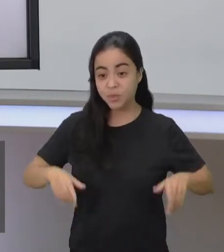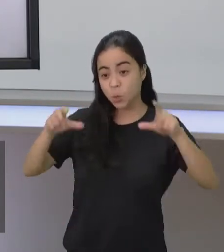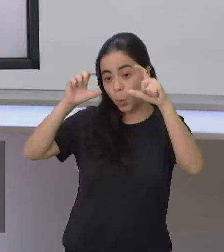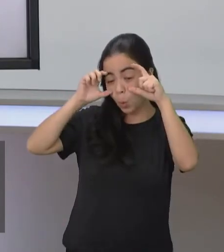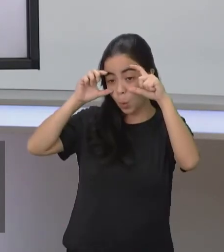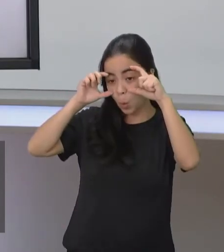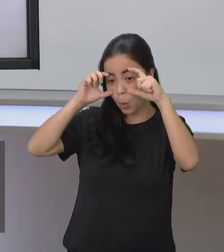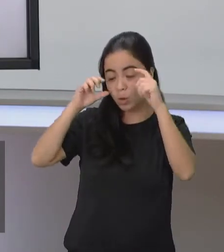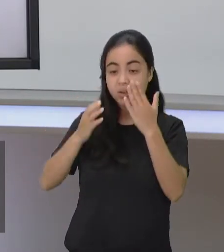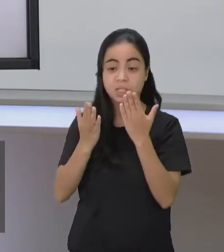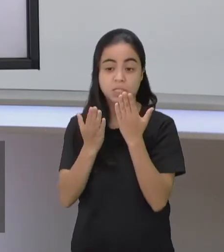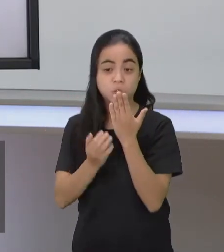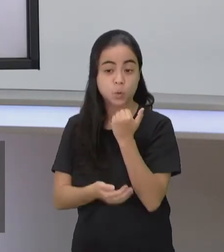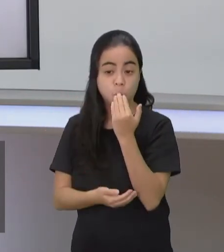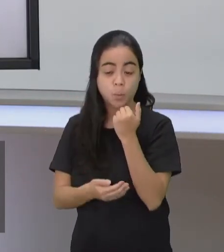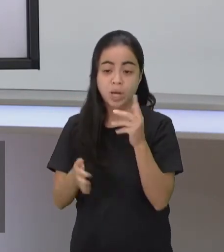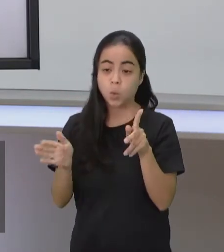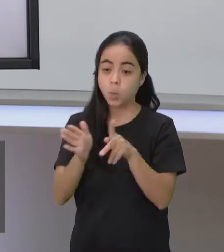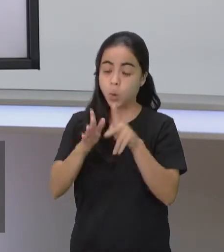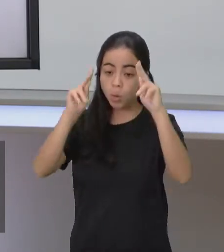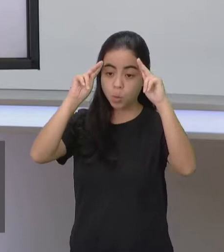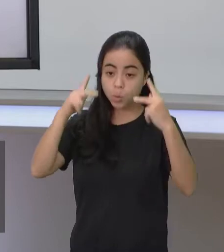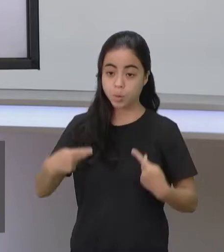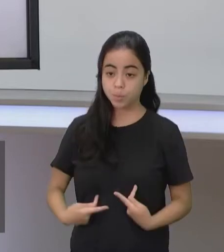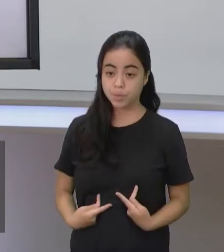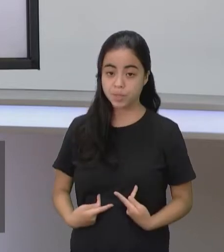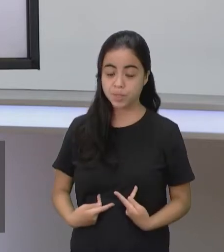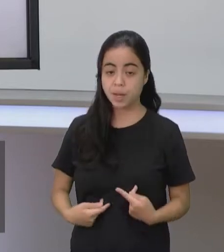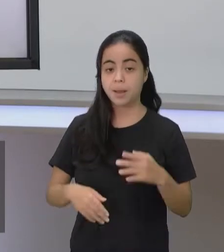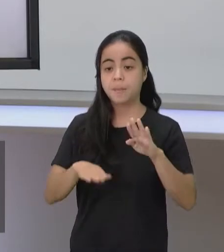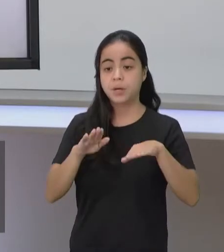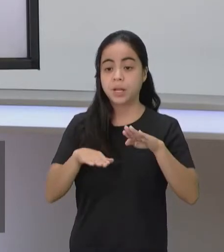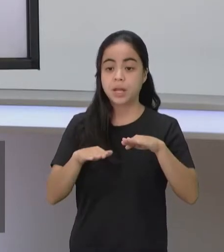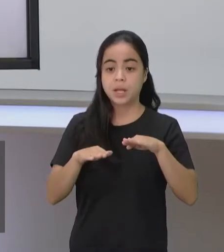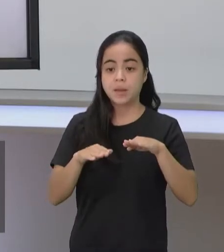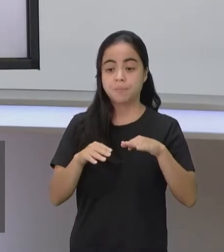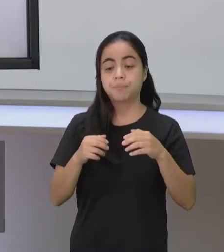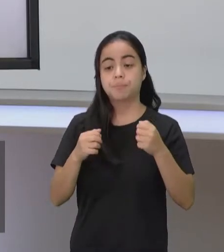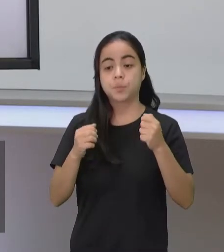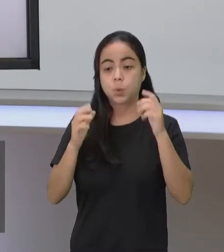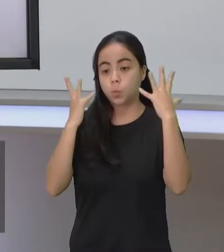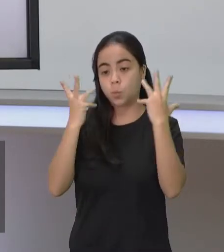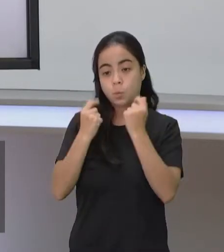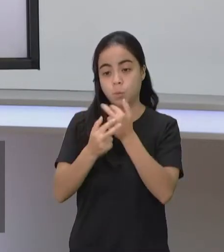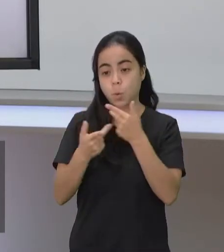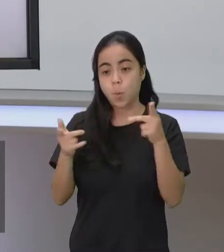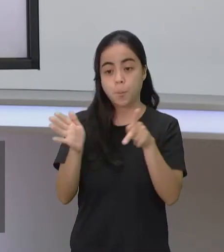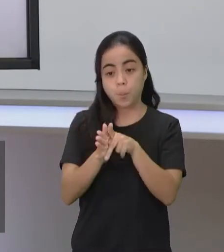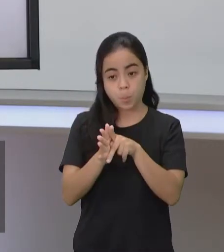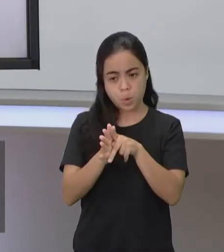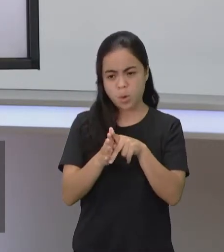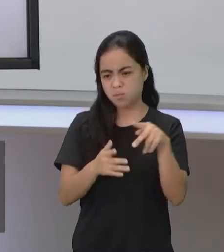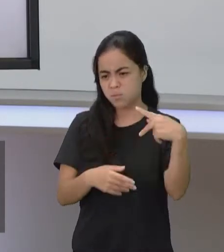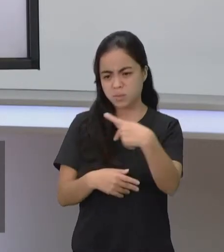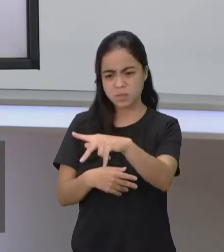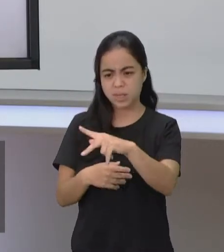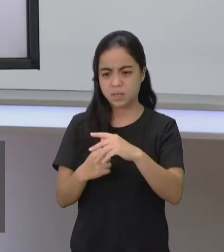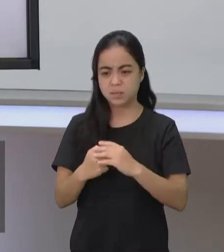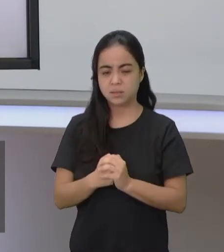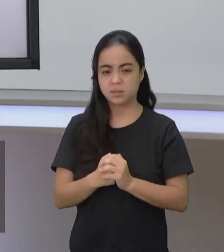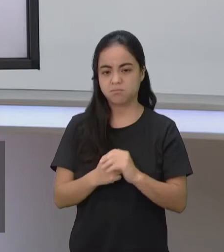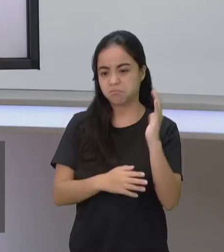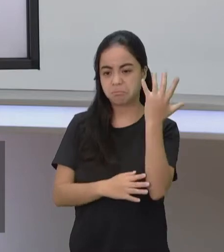enfim, e comendo essas coisas que a gente come. Normalmente eles estão comendo ração ou ali o que o meio, né, que eles estão vivendo disponibiliza para